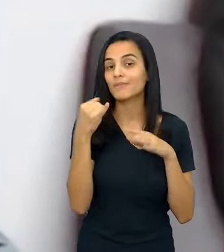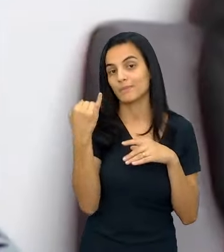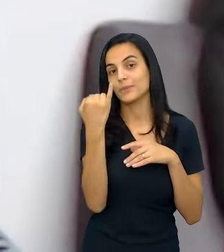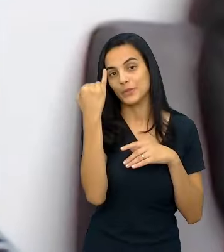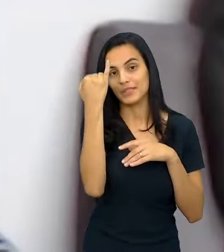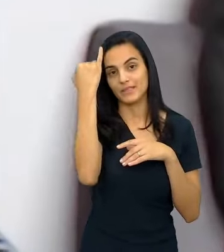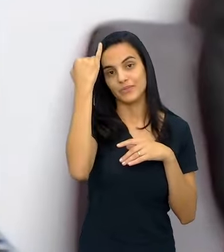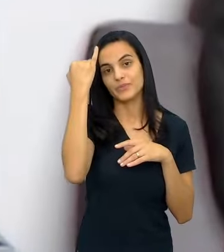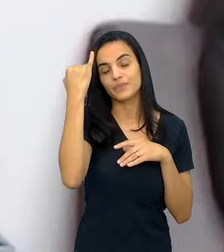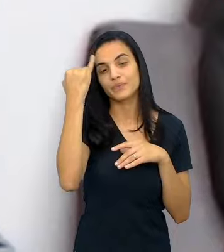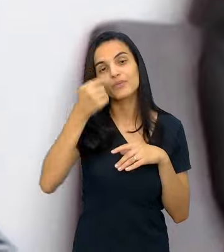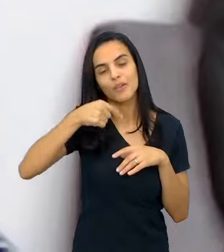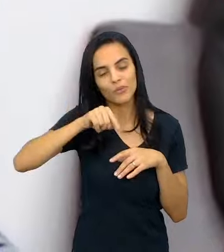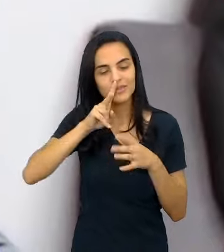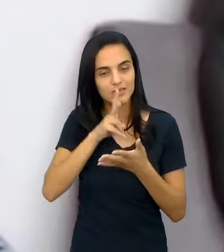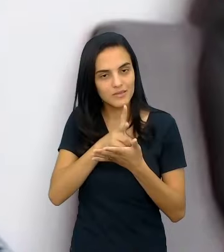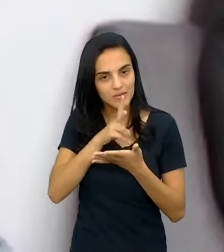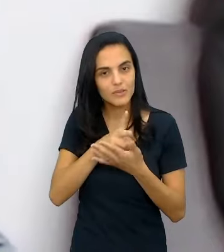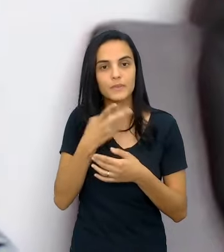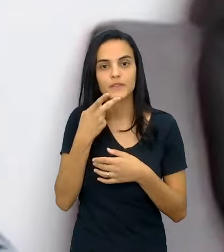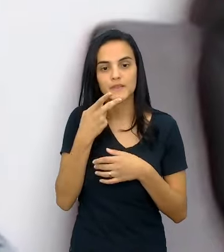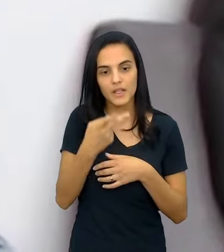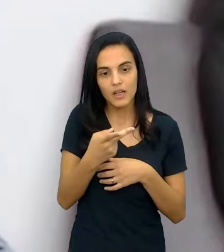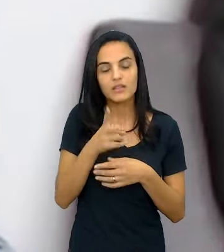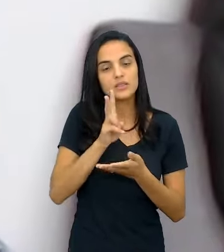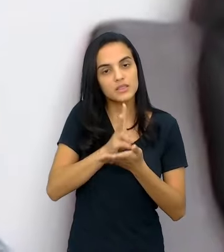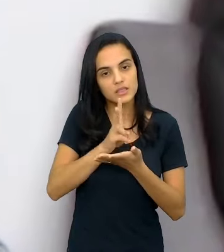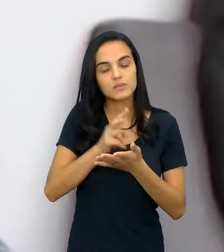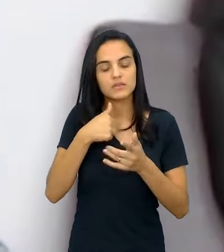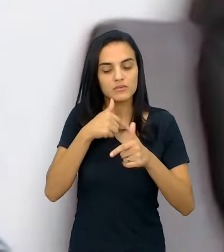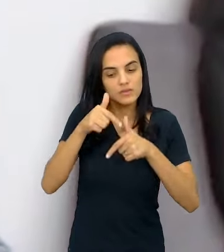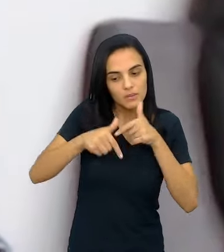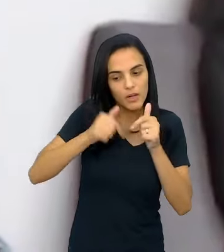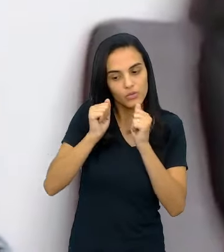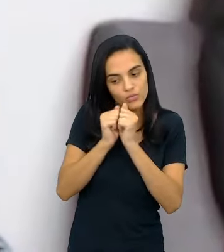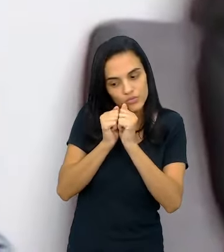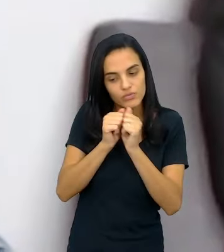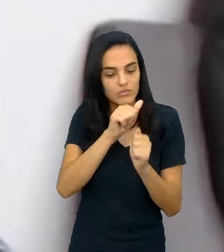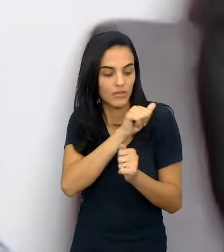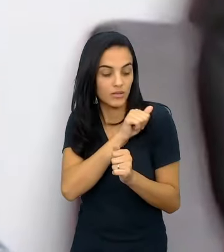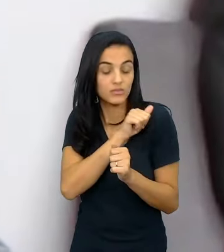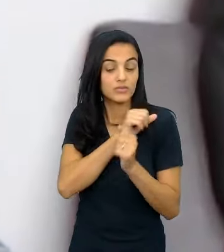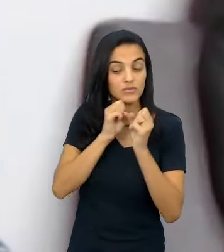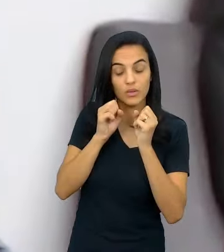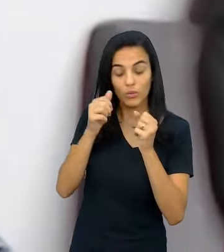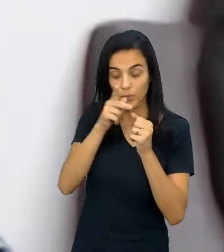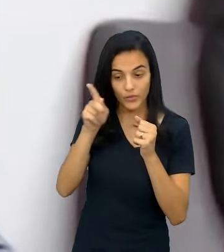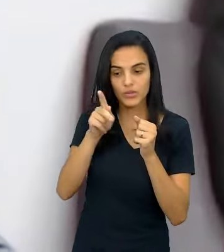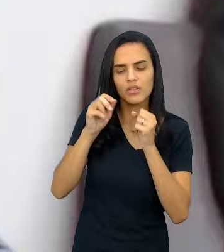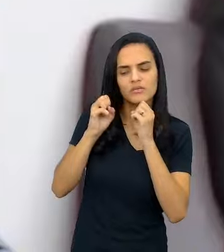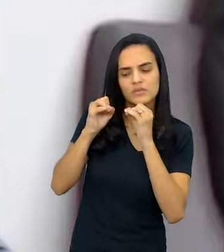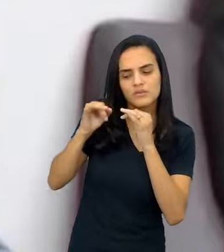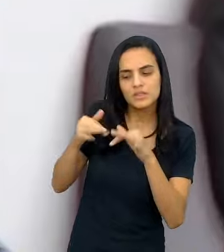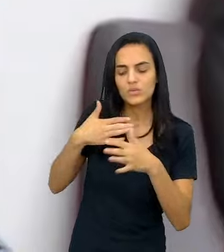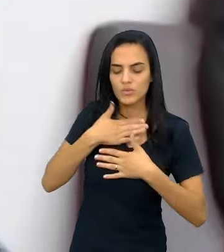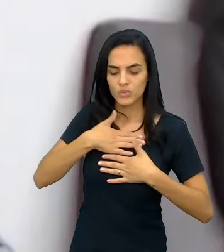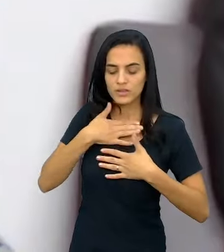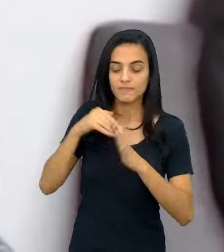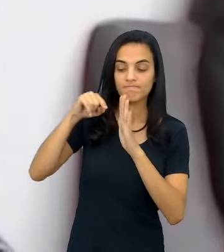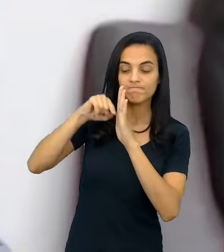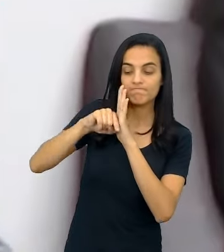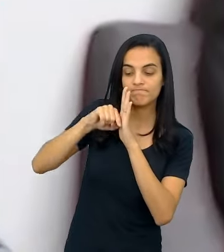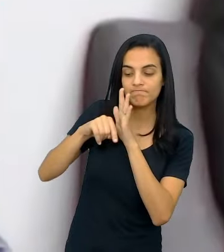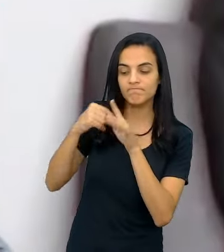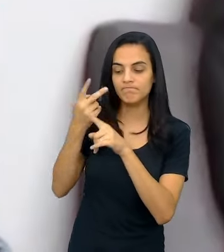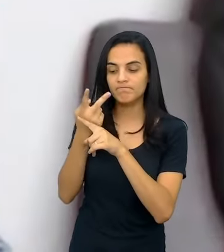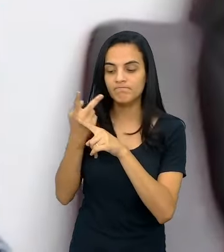quanto é importante, eu sempre falo, sempre quando eu trabalho com os professores, né, sempre gostei muito de analisar, depois de